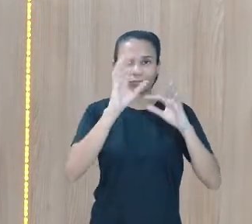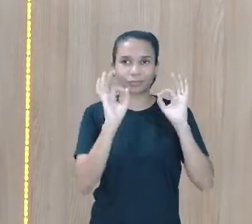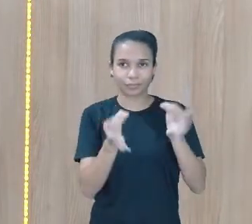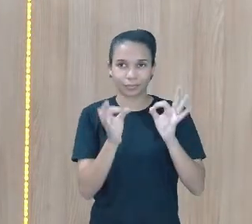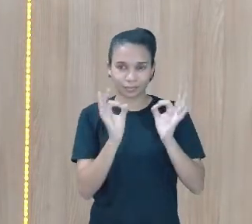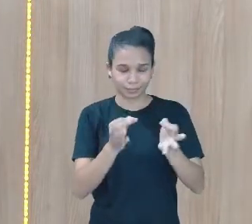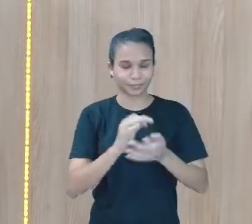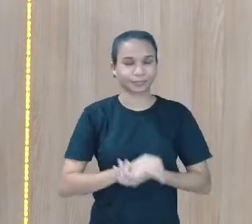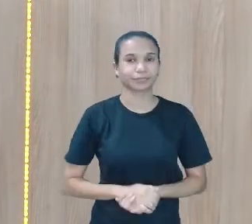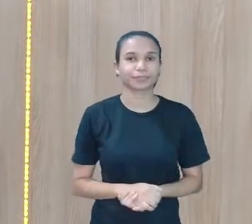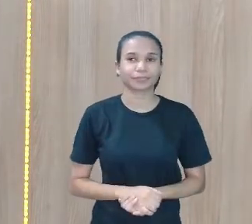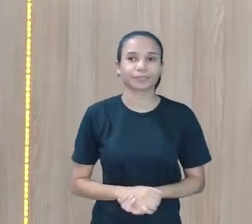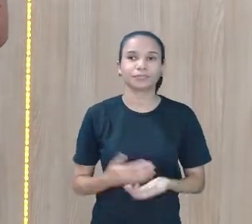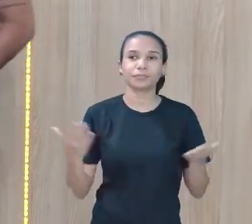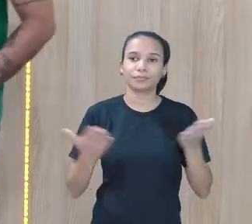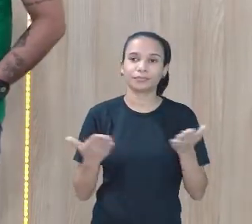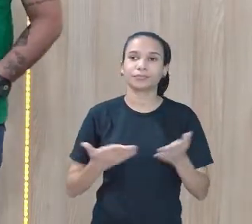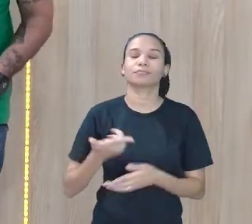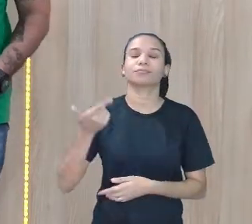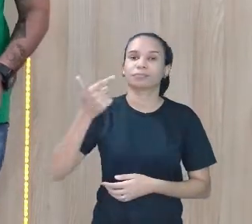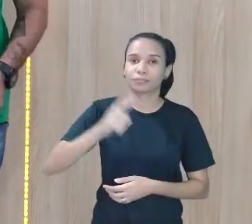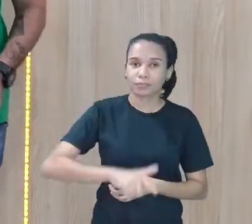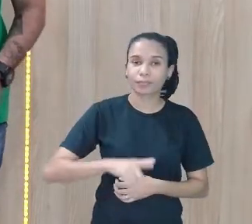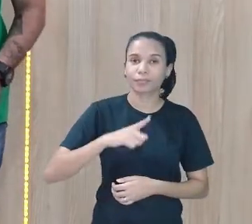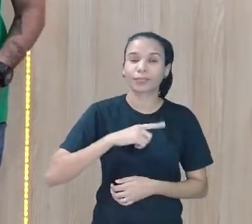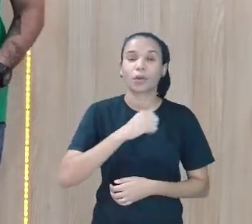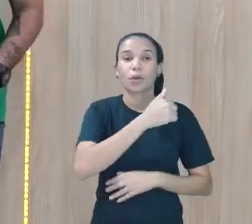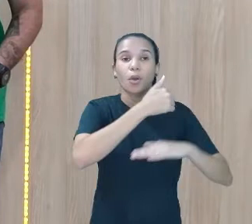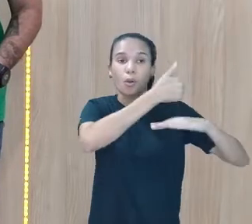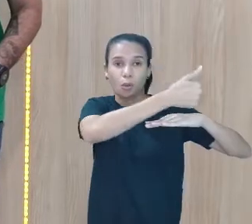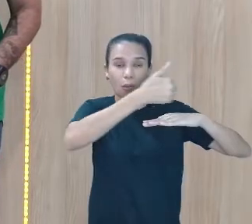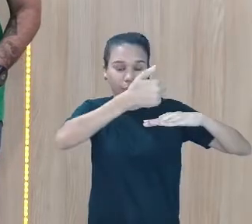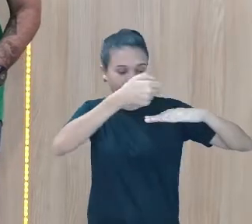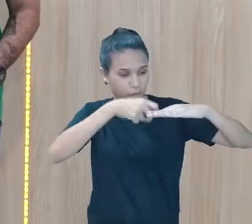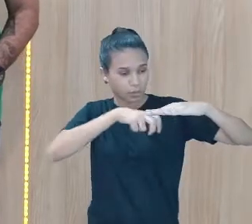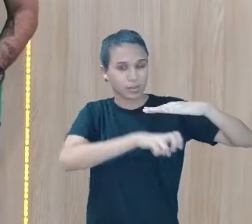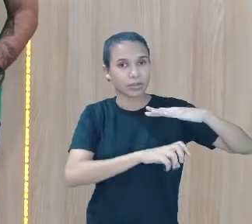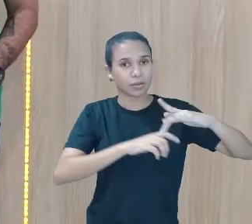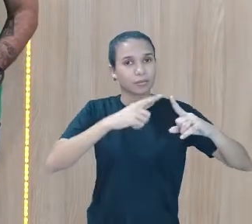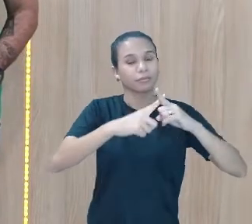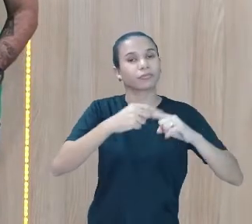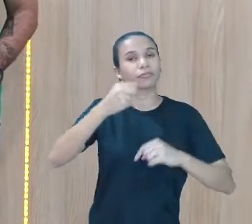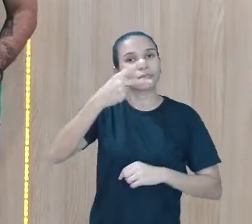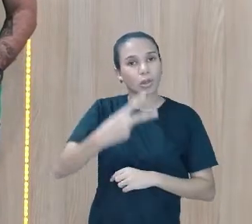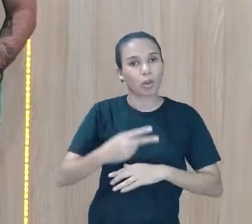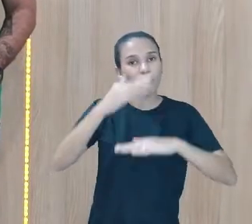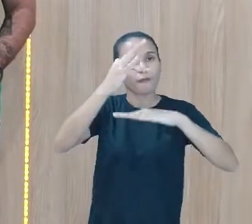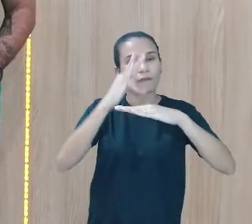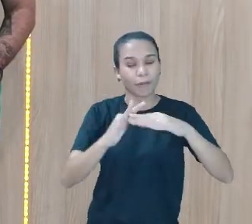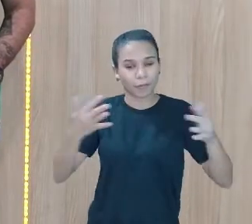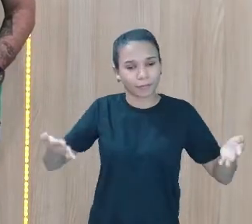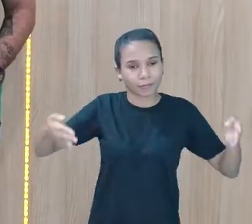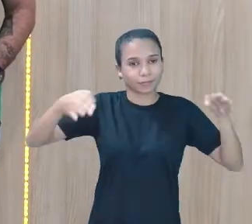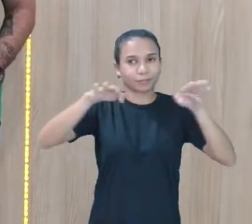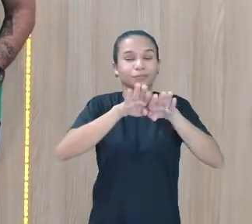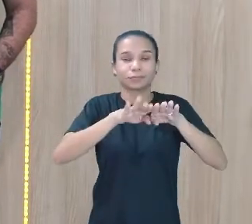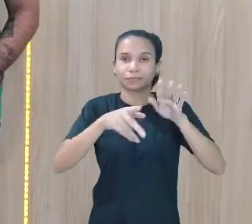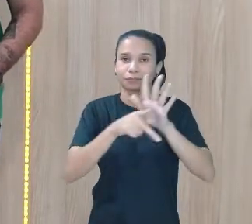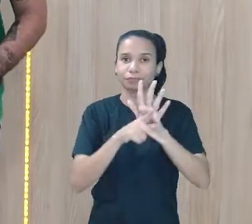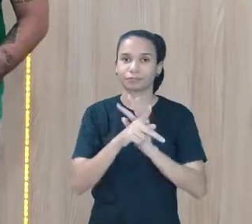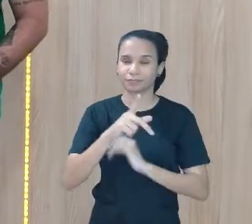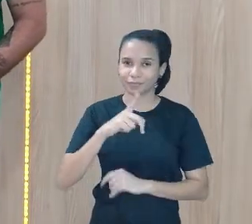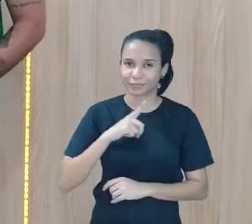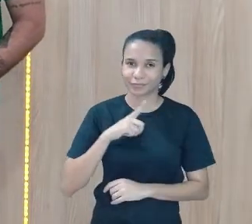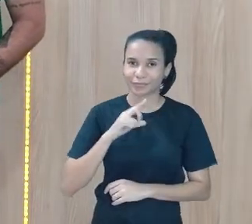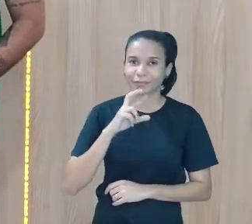tinha dito anteriormente. Consequentemente, 11 sobre 5, achando uma fração equivalente, fica 22 sobre